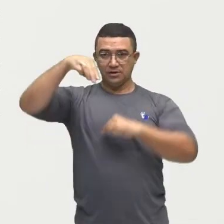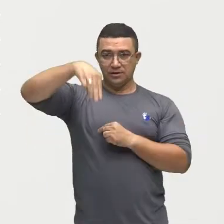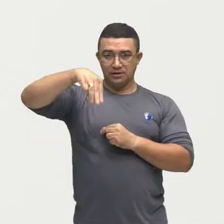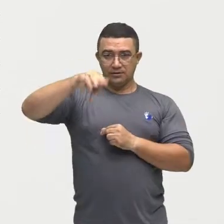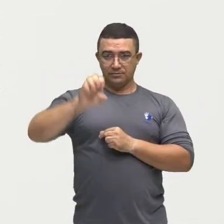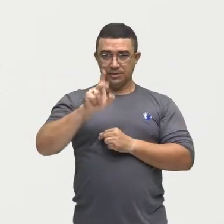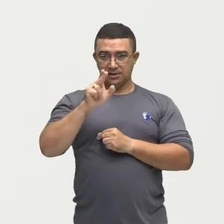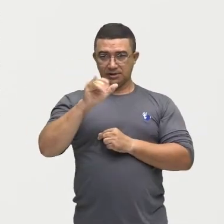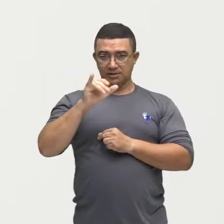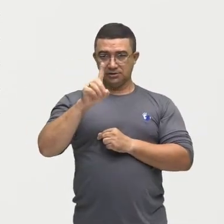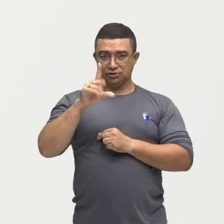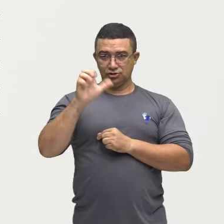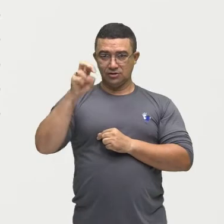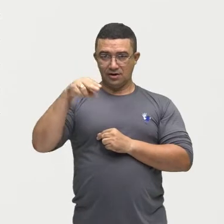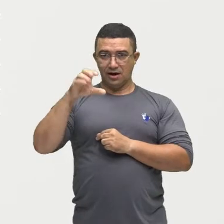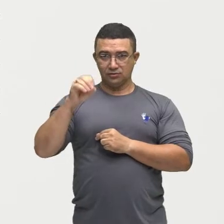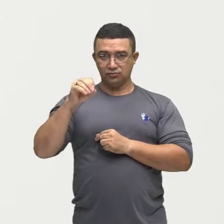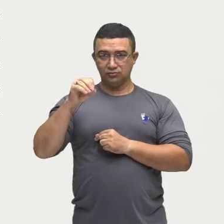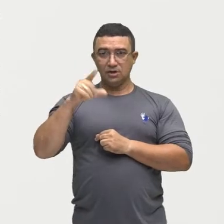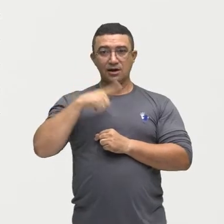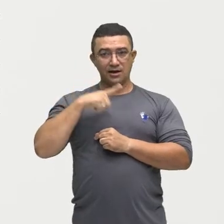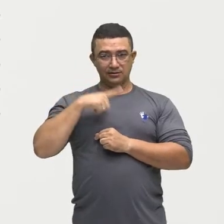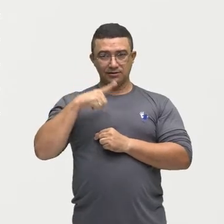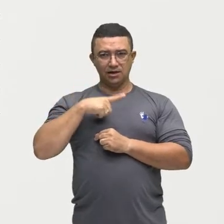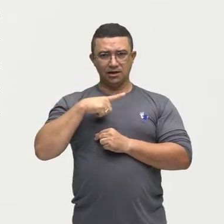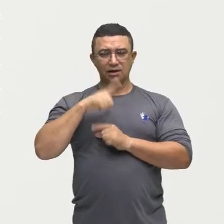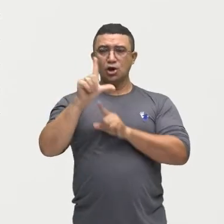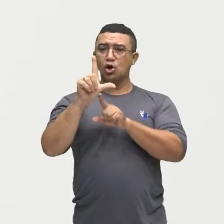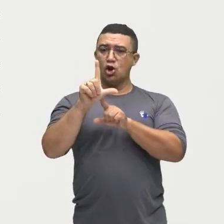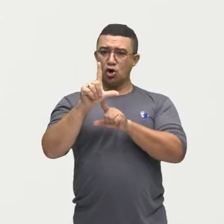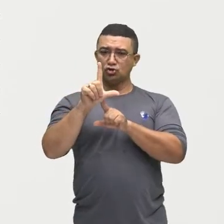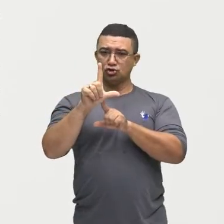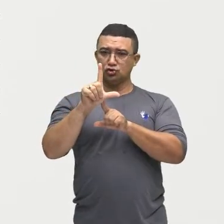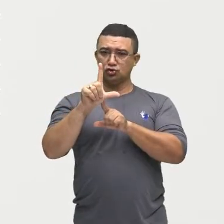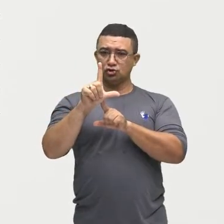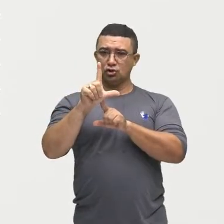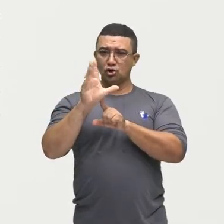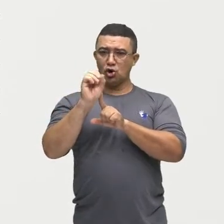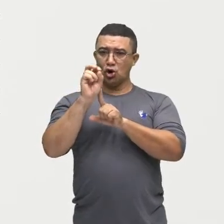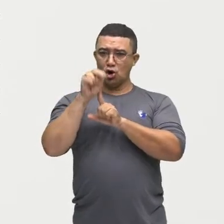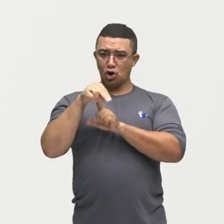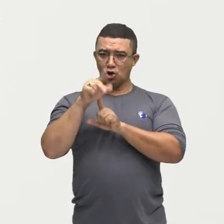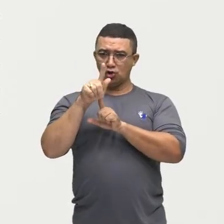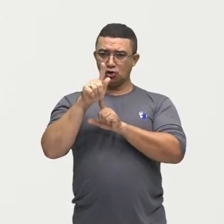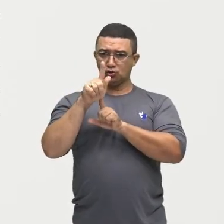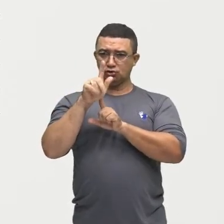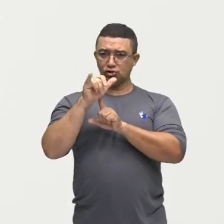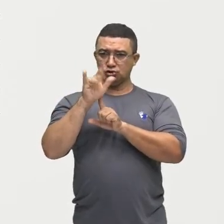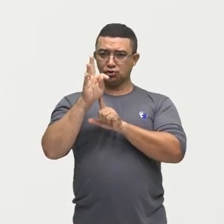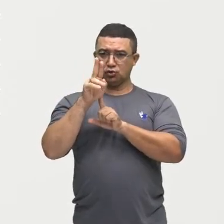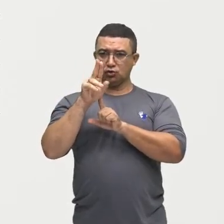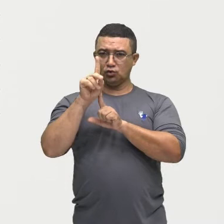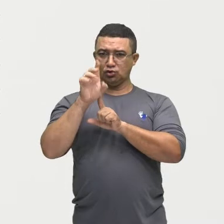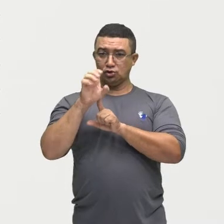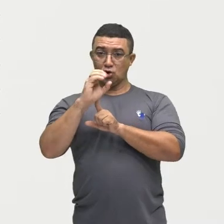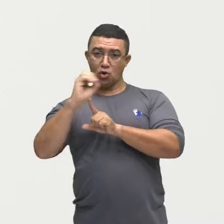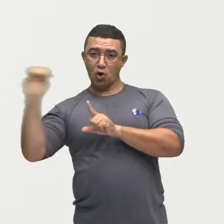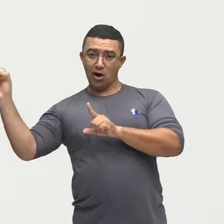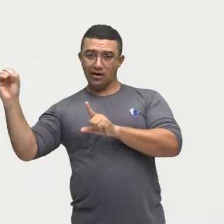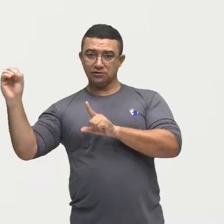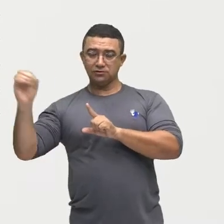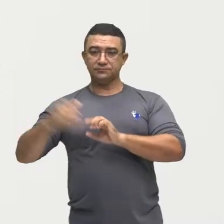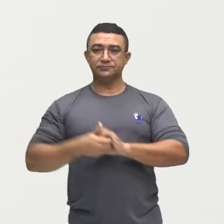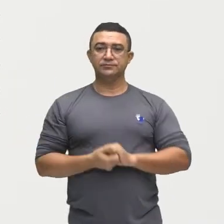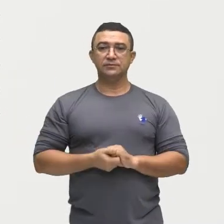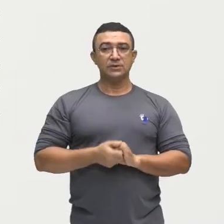gente tem aqui uma longitude oeste. Vou até escrever aqui para vocês não confundirem com o zerinho. Então, eu encontrei